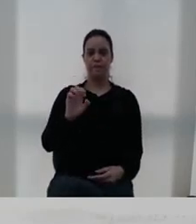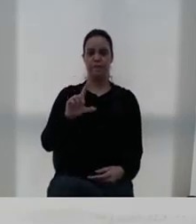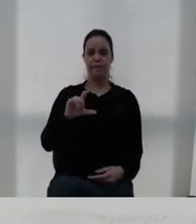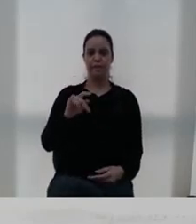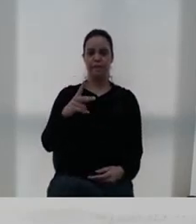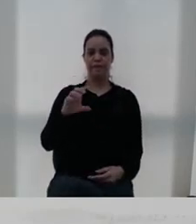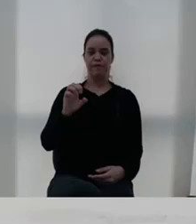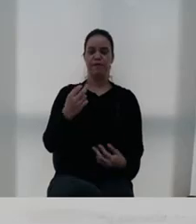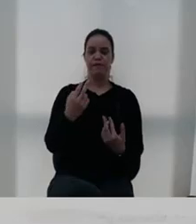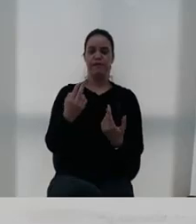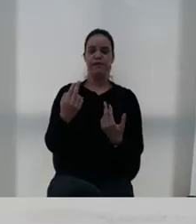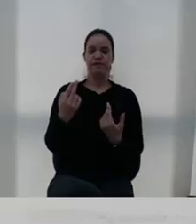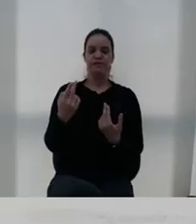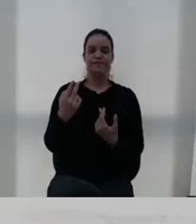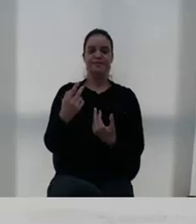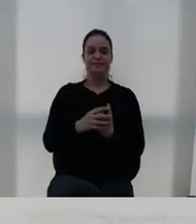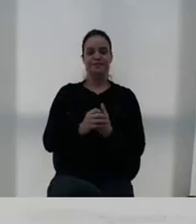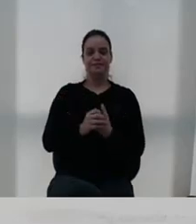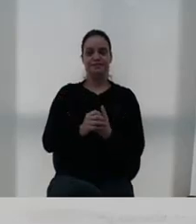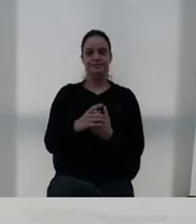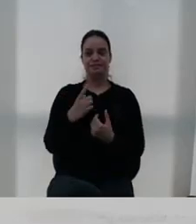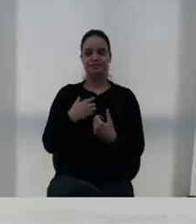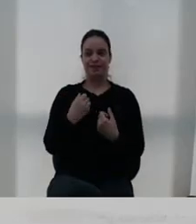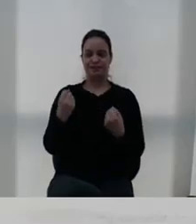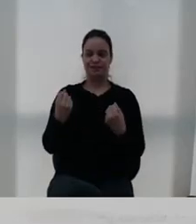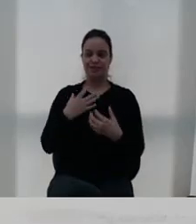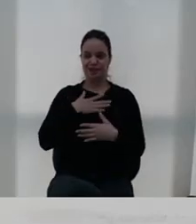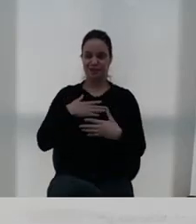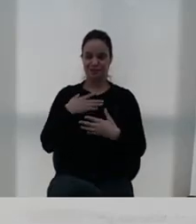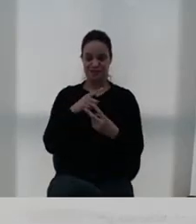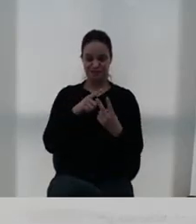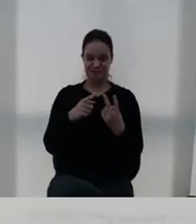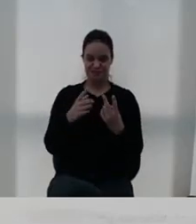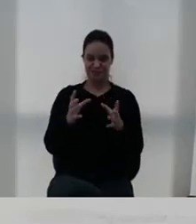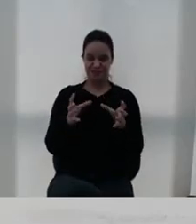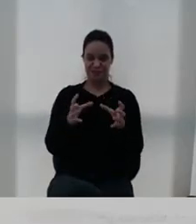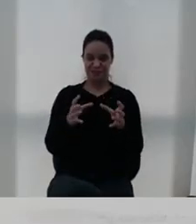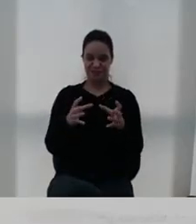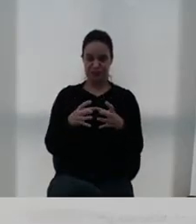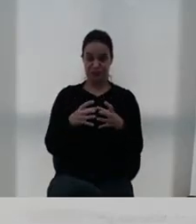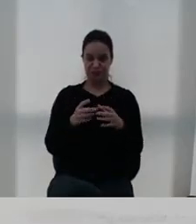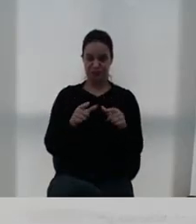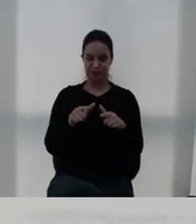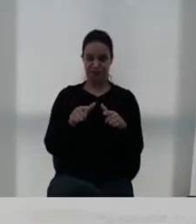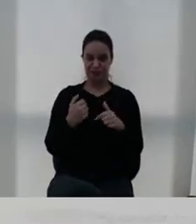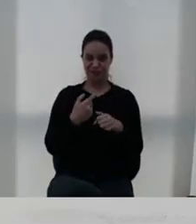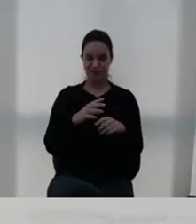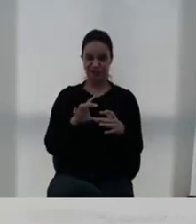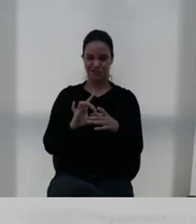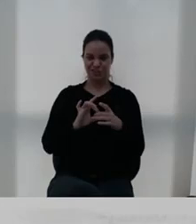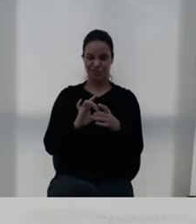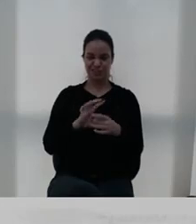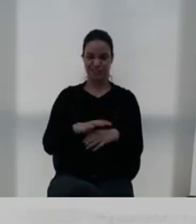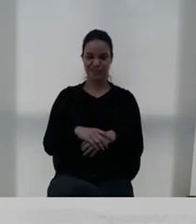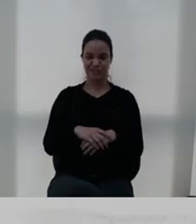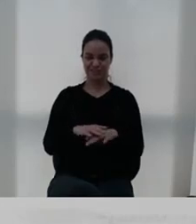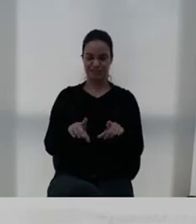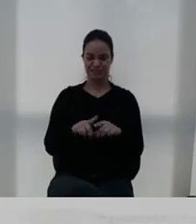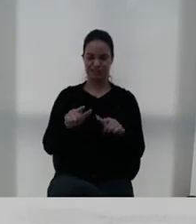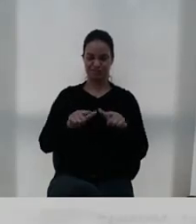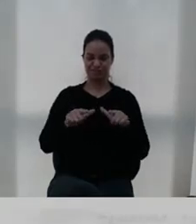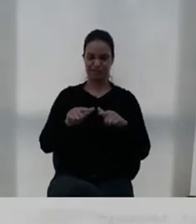Iago. Da mesma forma que Vossa Excelência, eu também tenho um orgulho muito grande de tê-los os dois na equipe. E pelo trabalho excepcional que eles têm desempenhado.